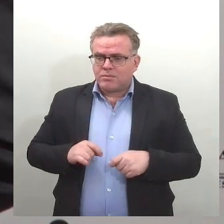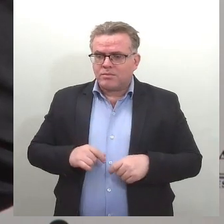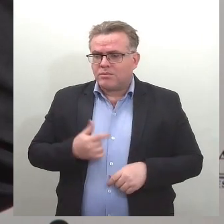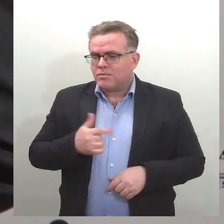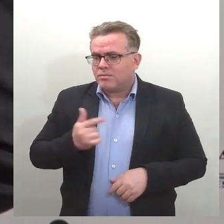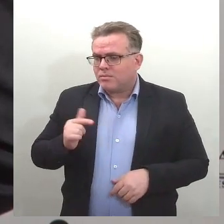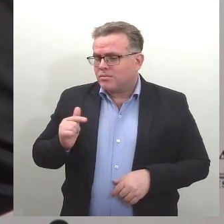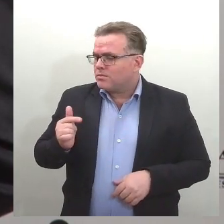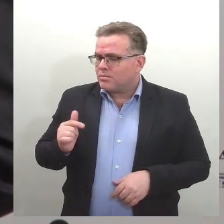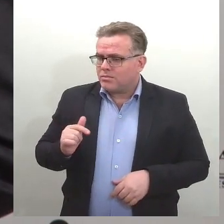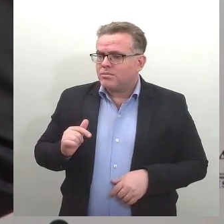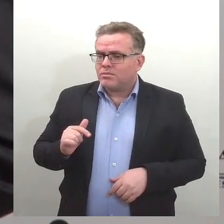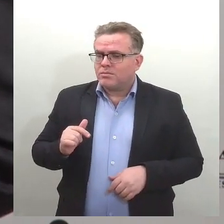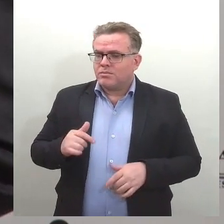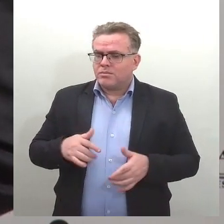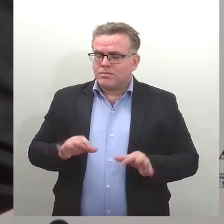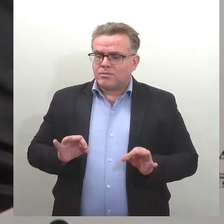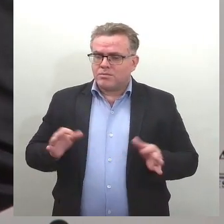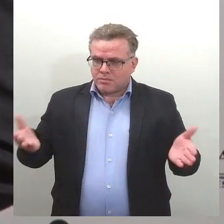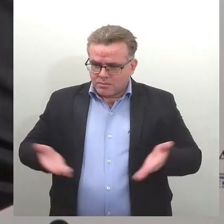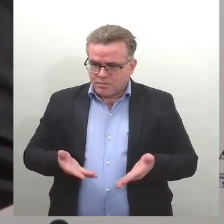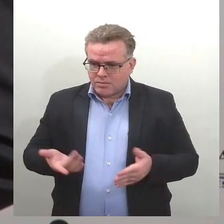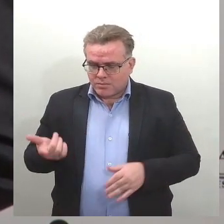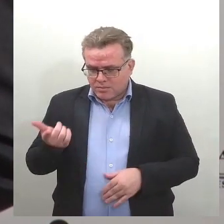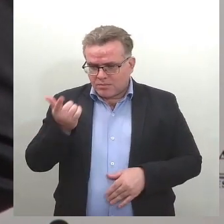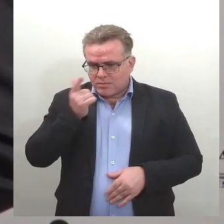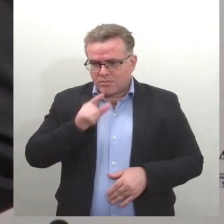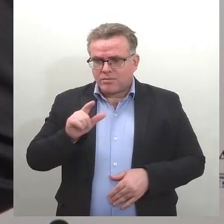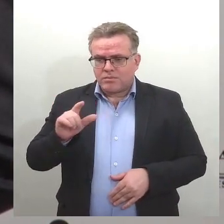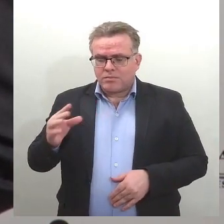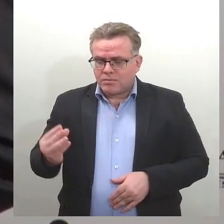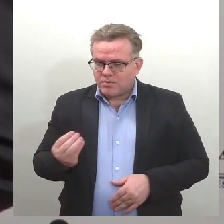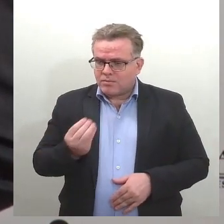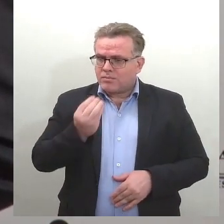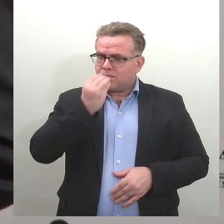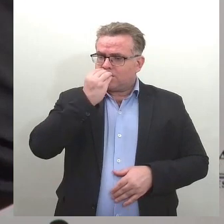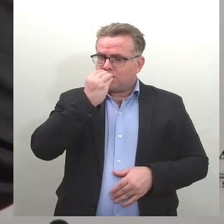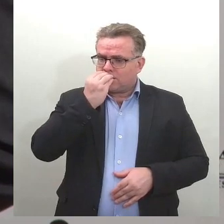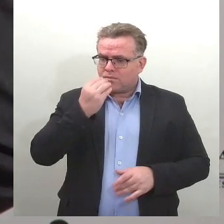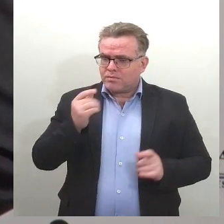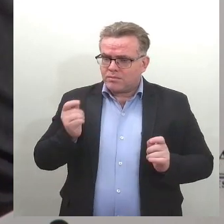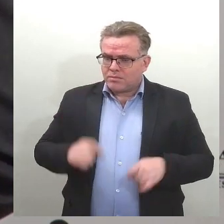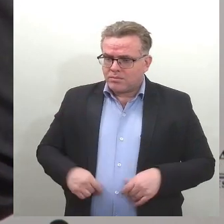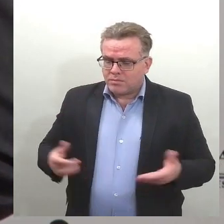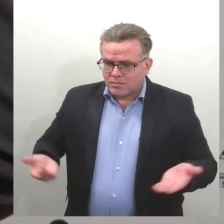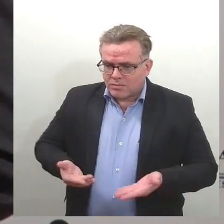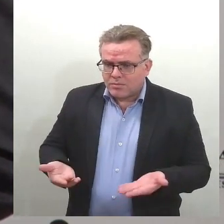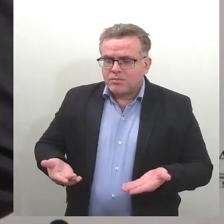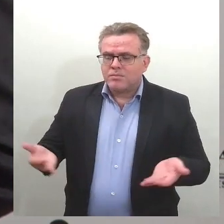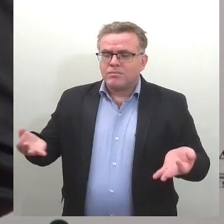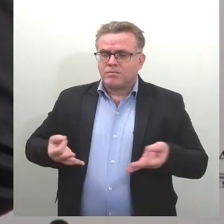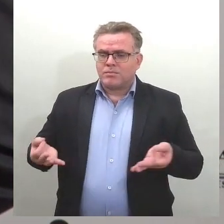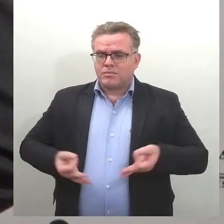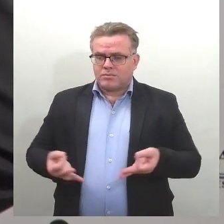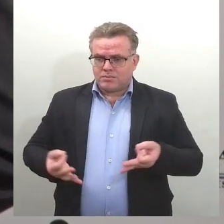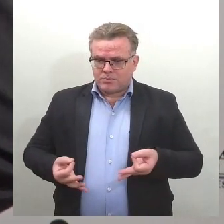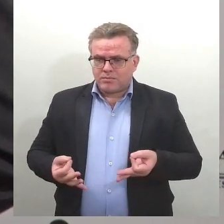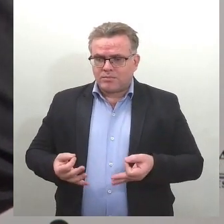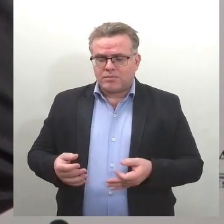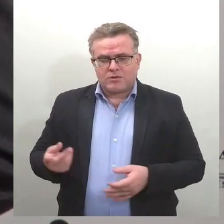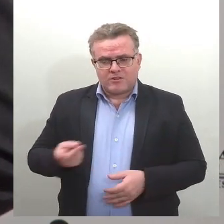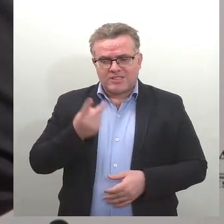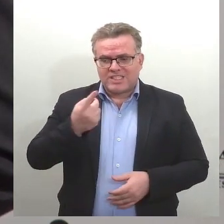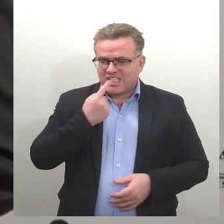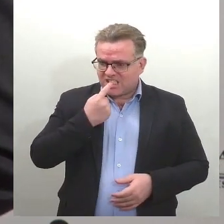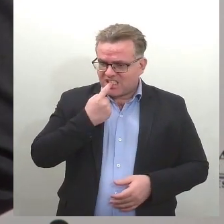Acabamos a pandemia e a nossa prefeita veio com esse belíssimo programa que foi valorizar e devolver a autoestima do